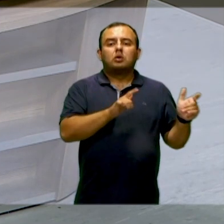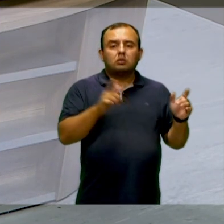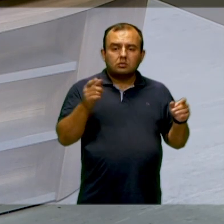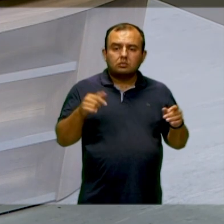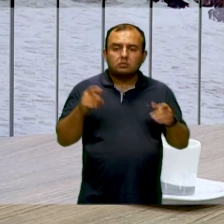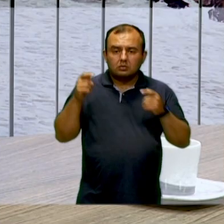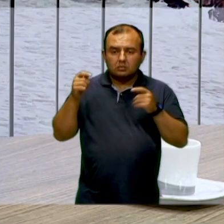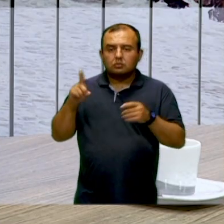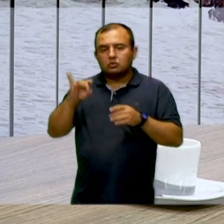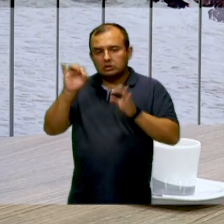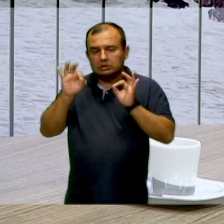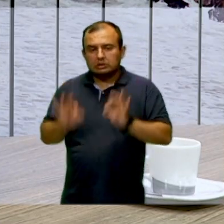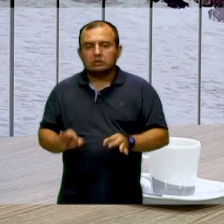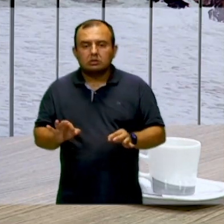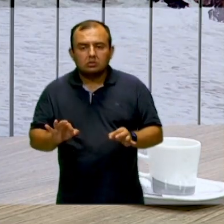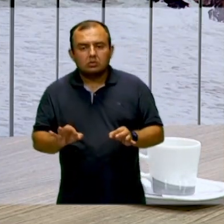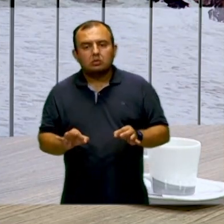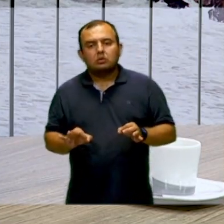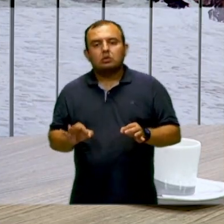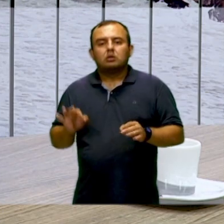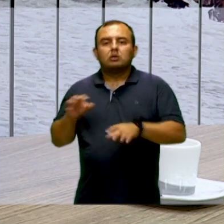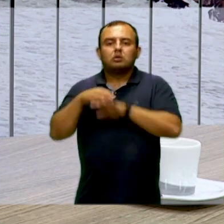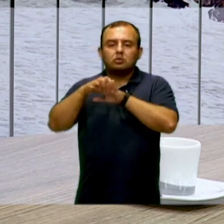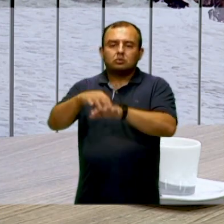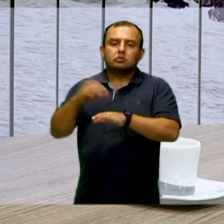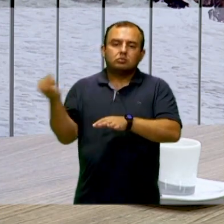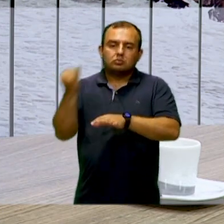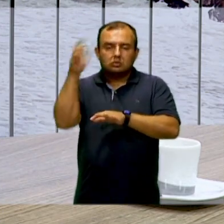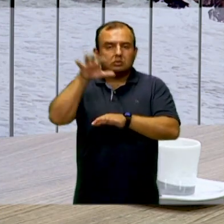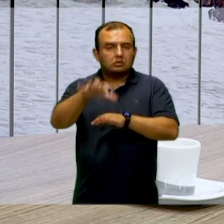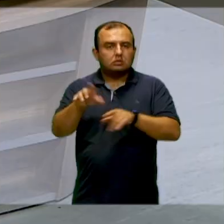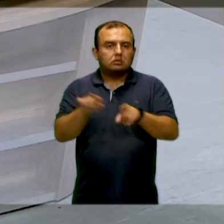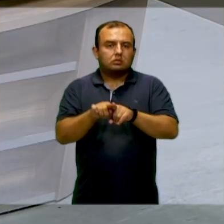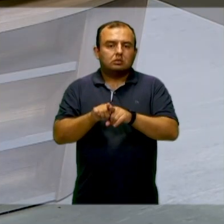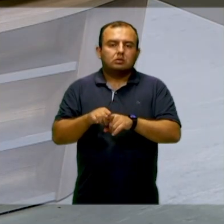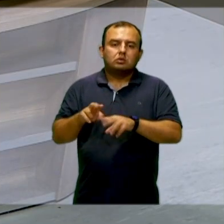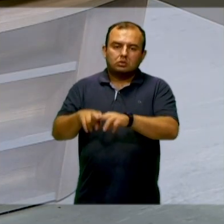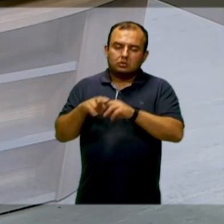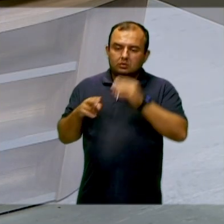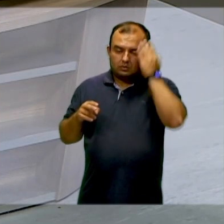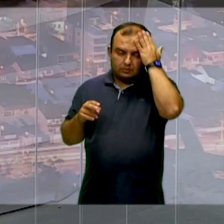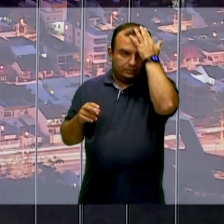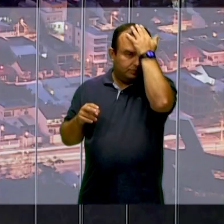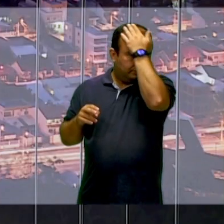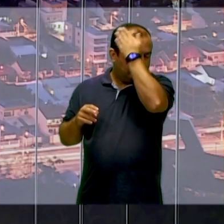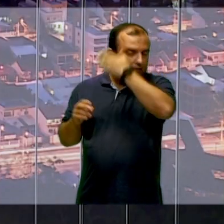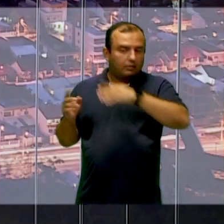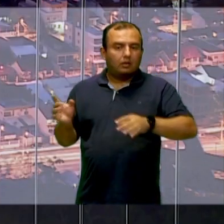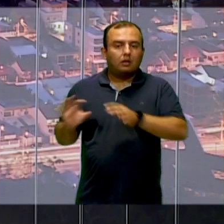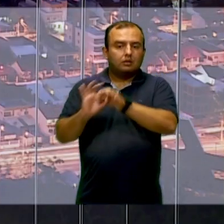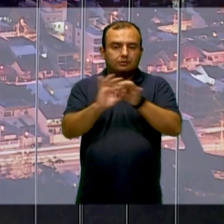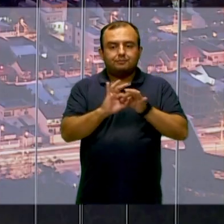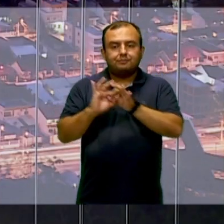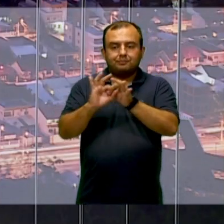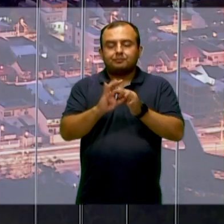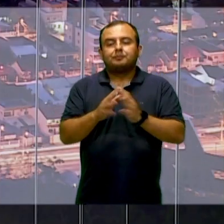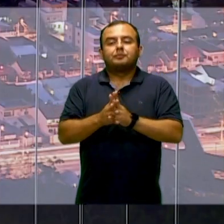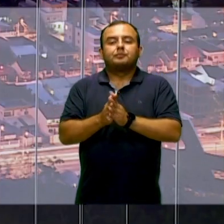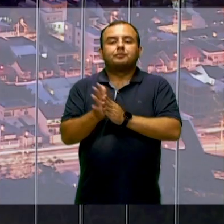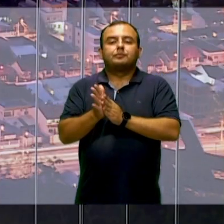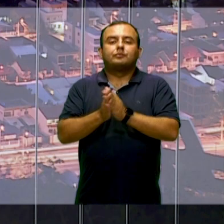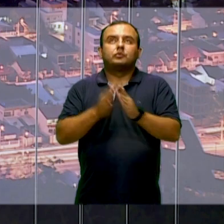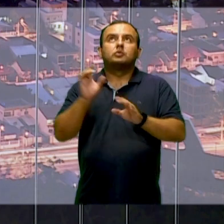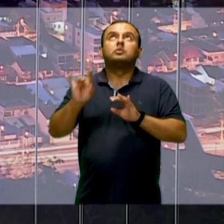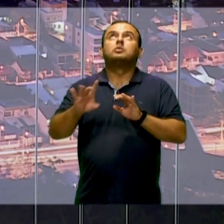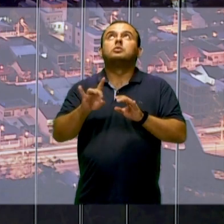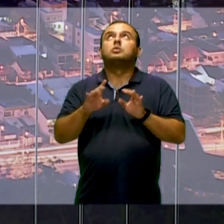Para firmar datas. O turismo ele é importante para isso também. Por isso que eu falei, né? A união, nesse caso, ela não é